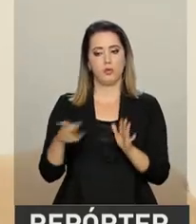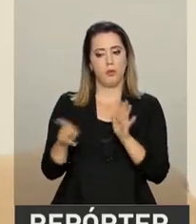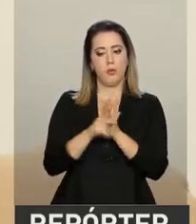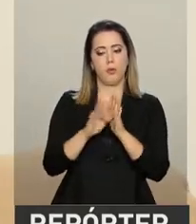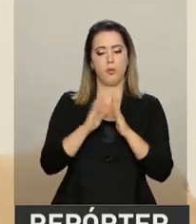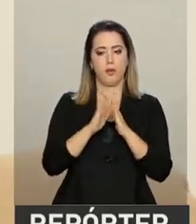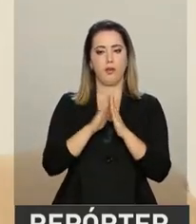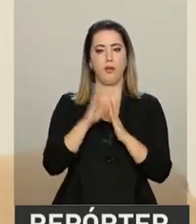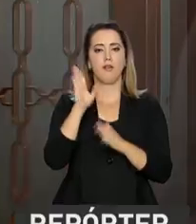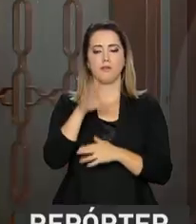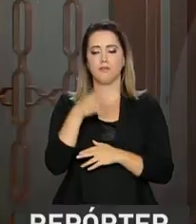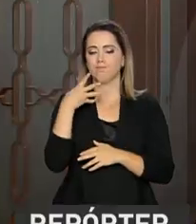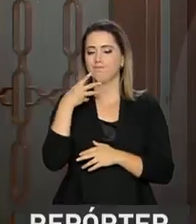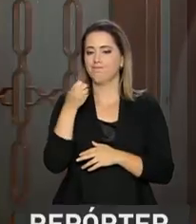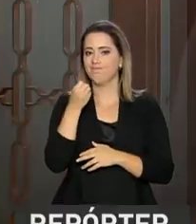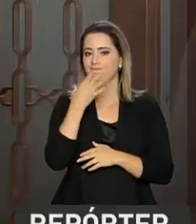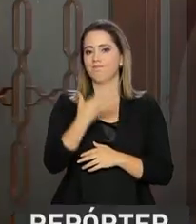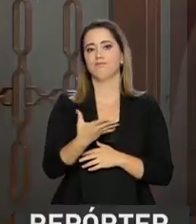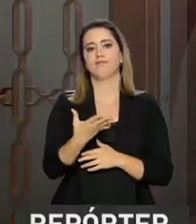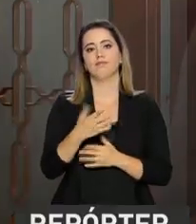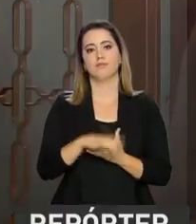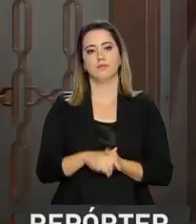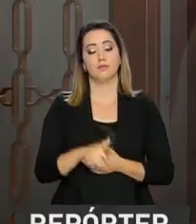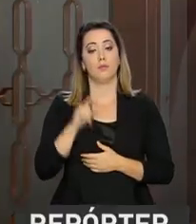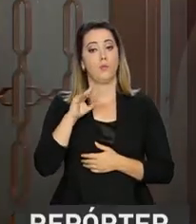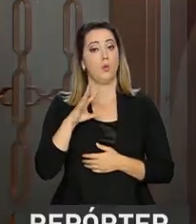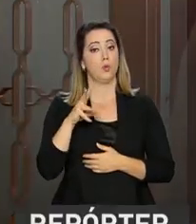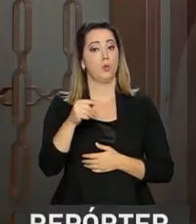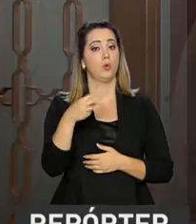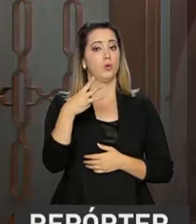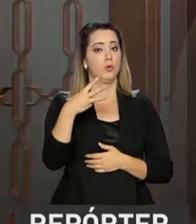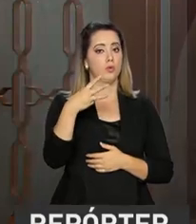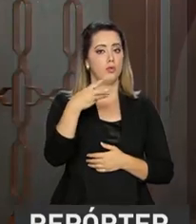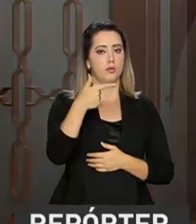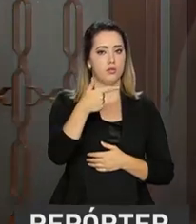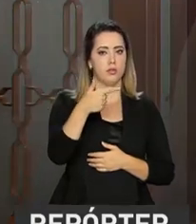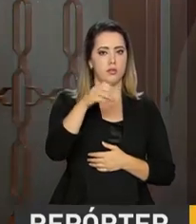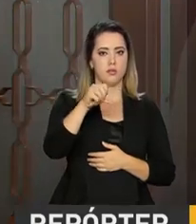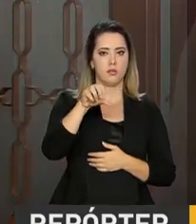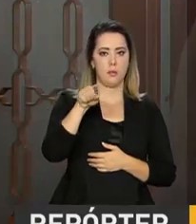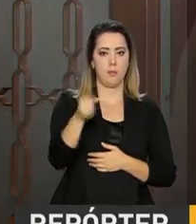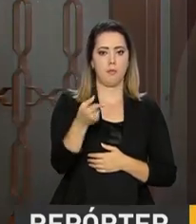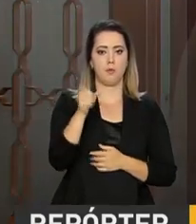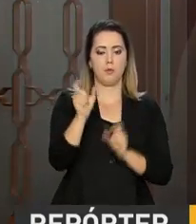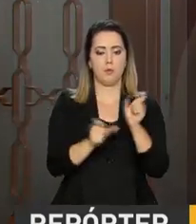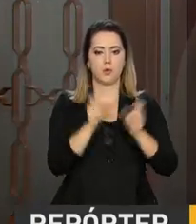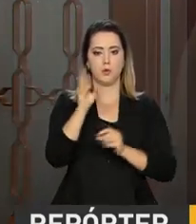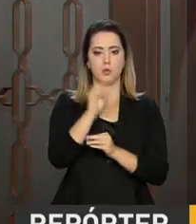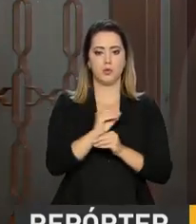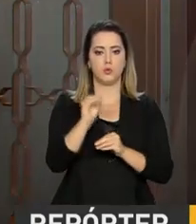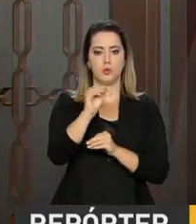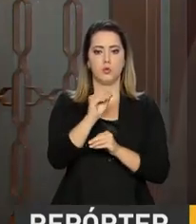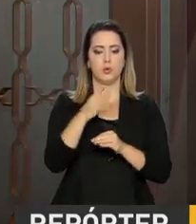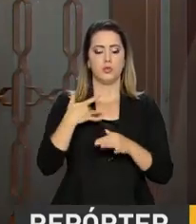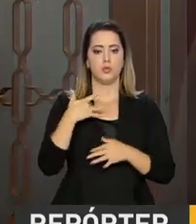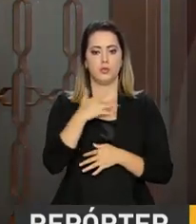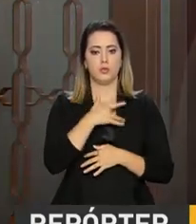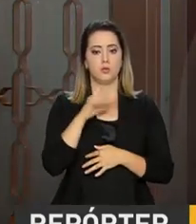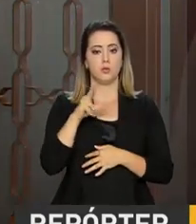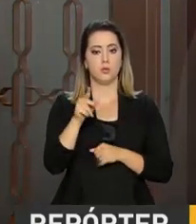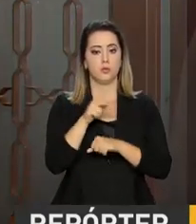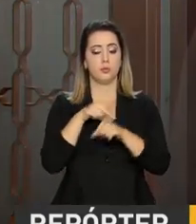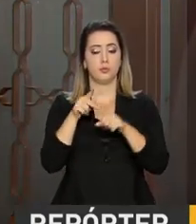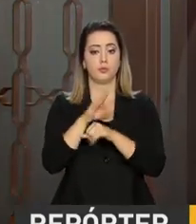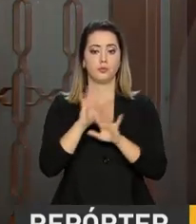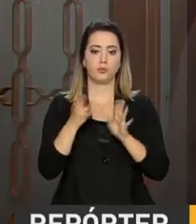isso vai ser uma maravilha ao todo são 329 mil agentes comunitários de saúde no país desse